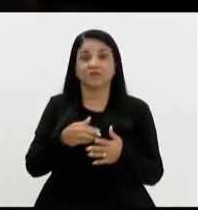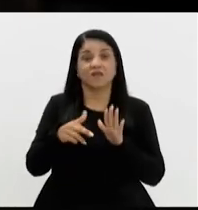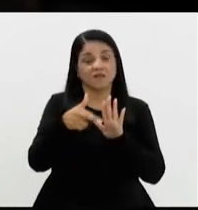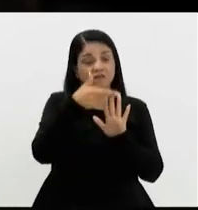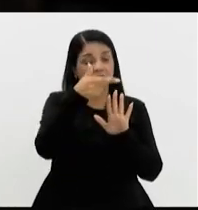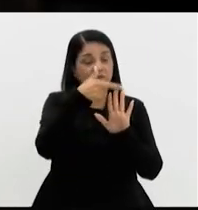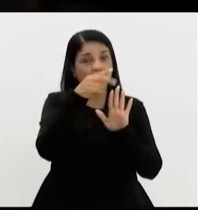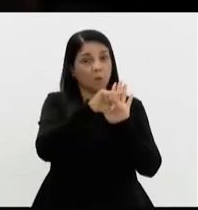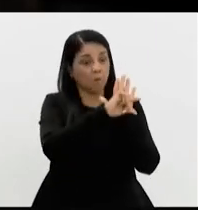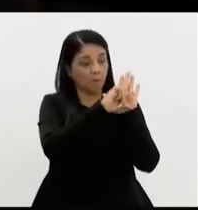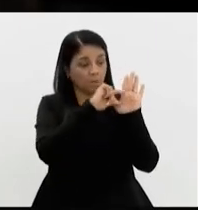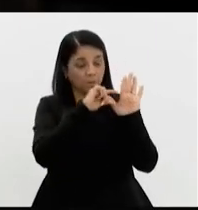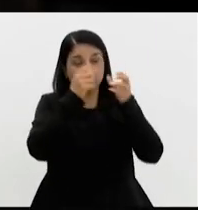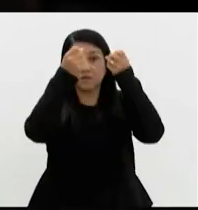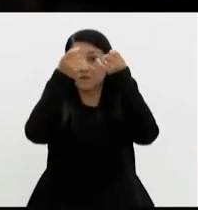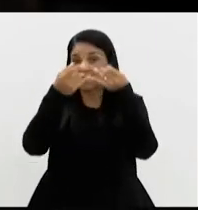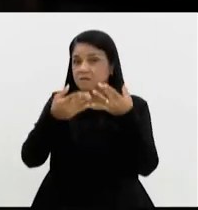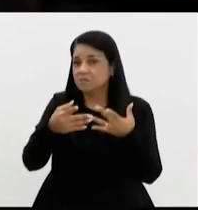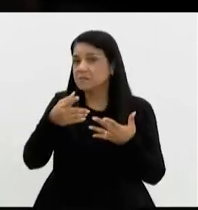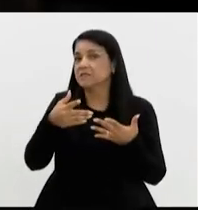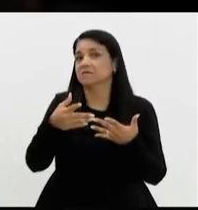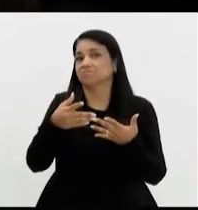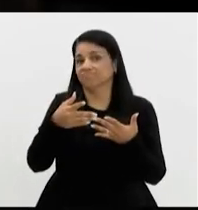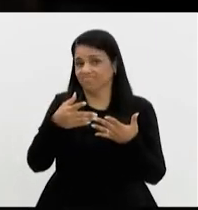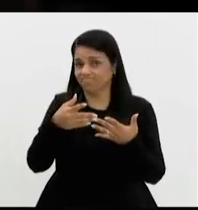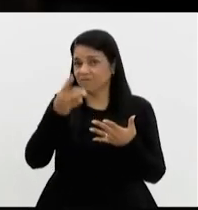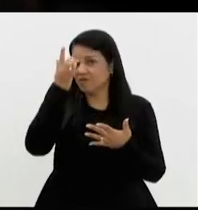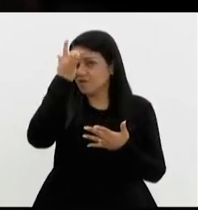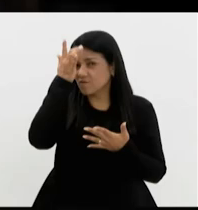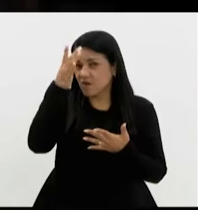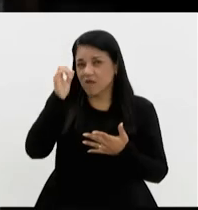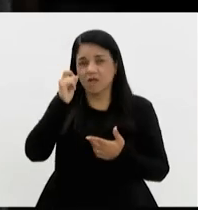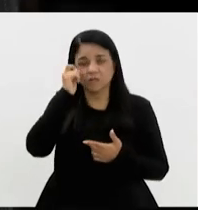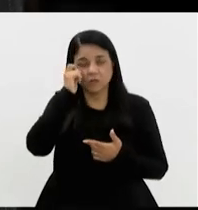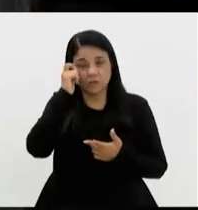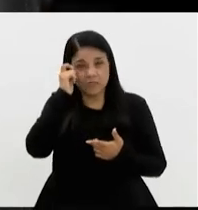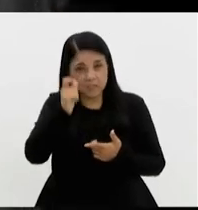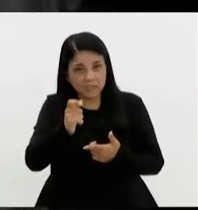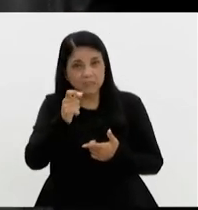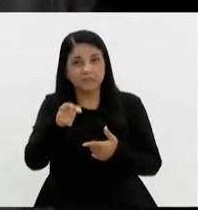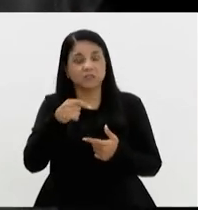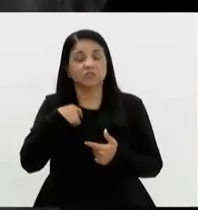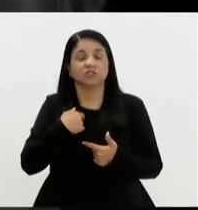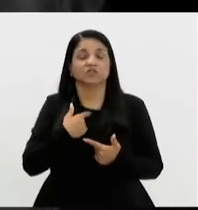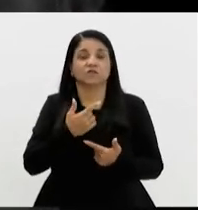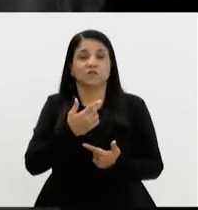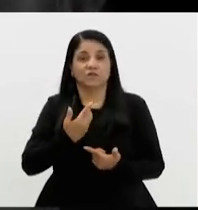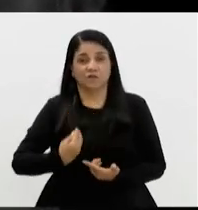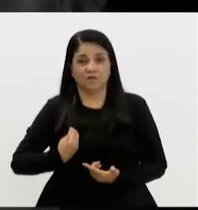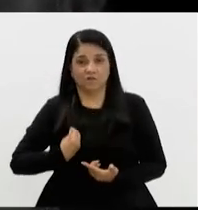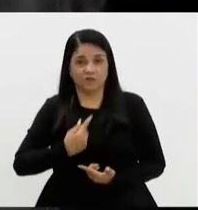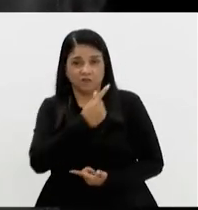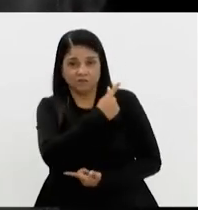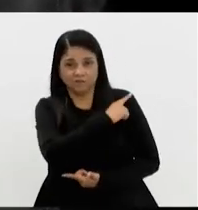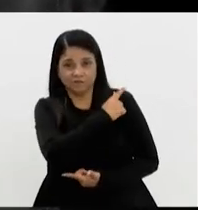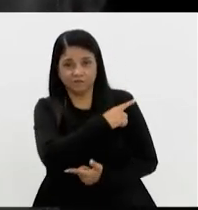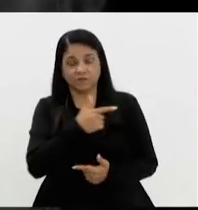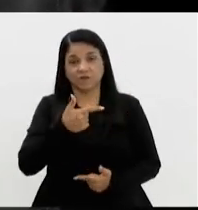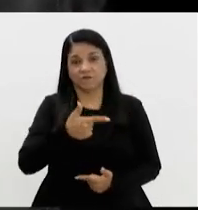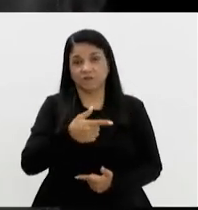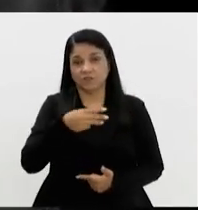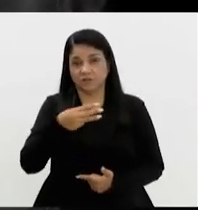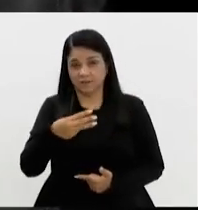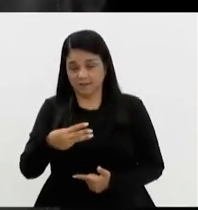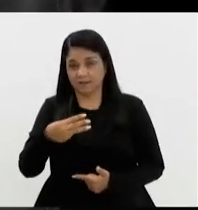explicitação muito interessante e me parece que facilita bem a vida do gestor vai dizer a resolução 23